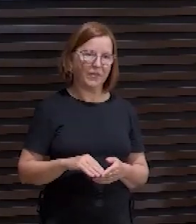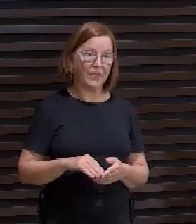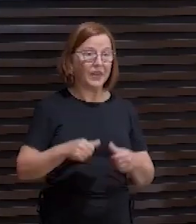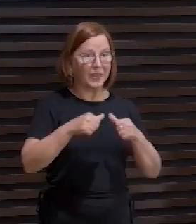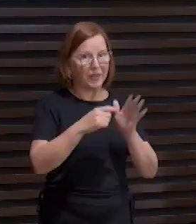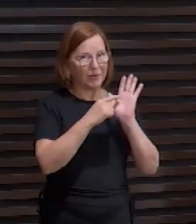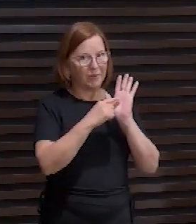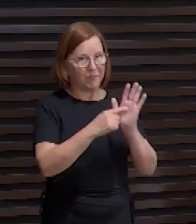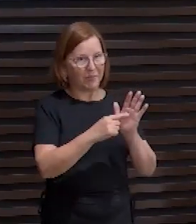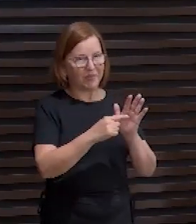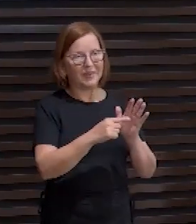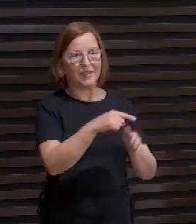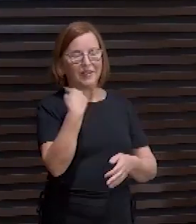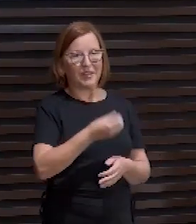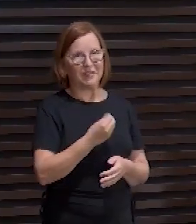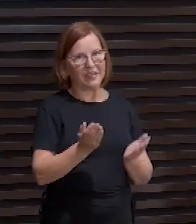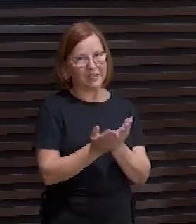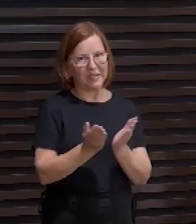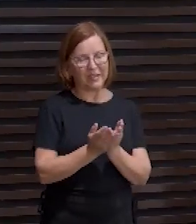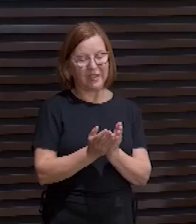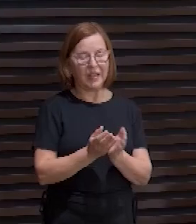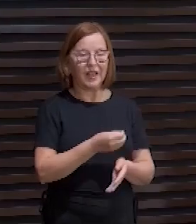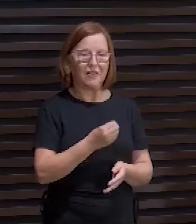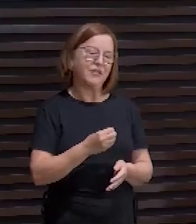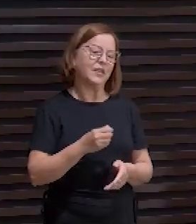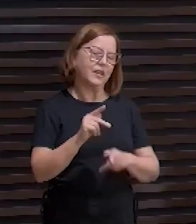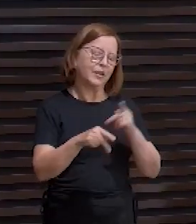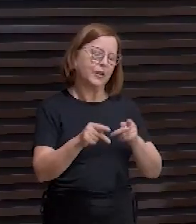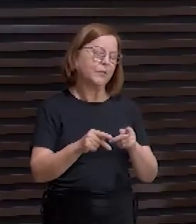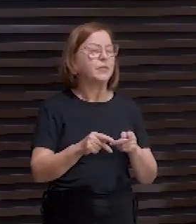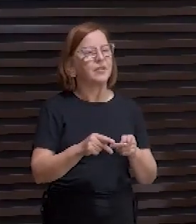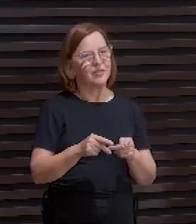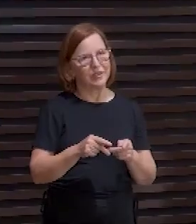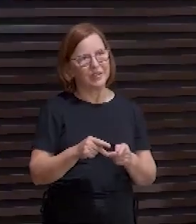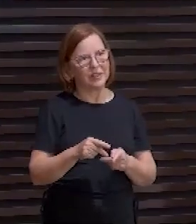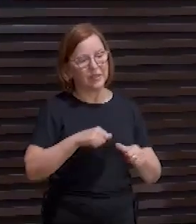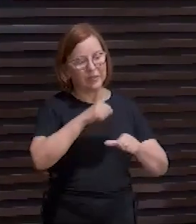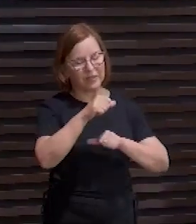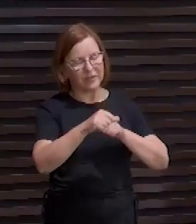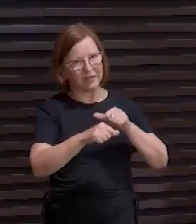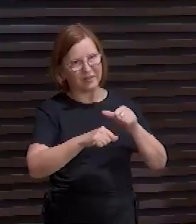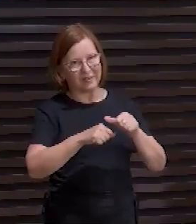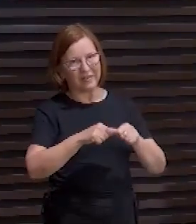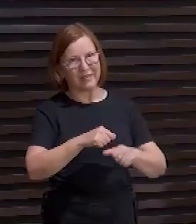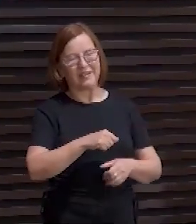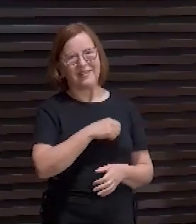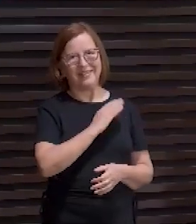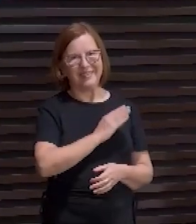cristã. A vida dos que foram regenerados em Cristo necessariamente precisa apontar para uma vida de